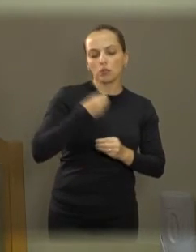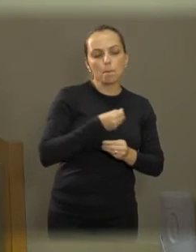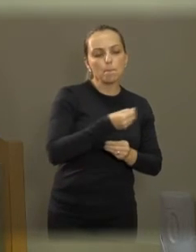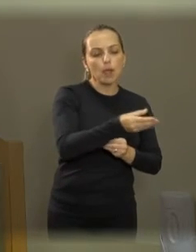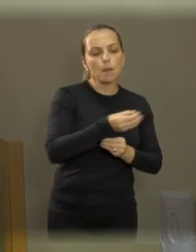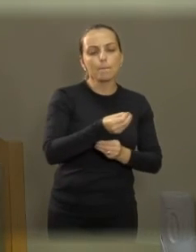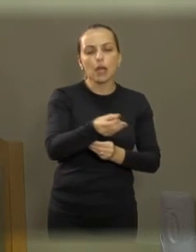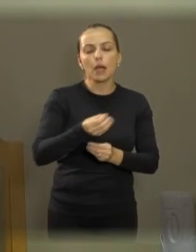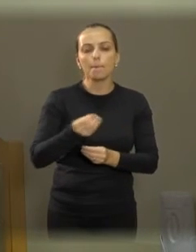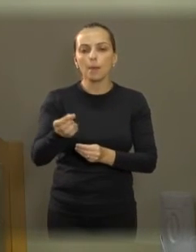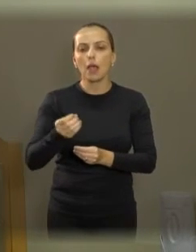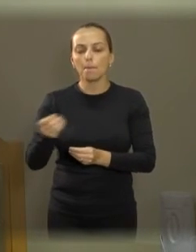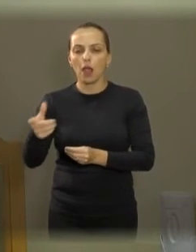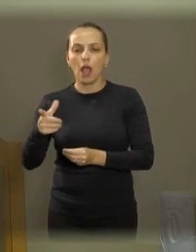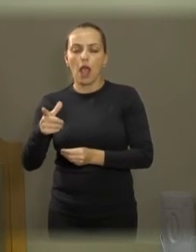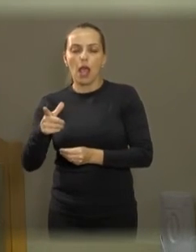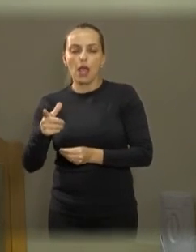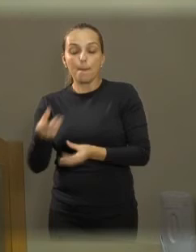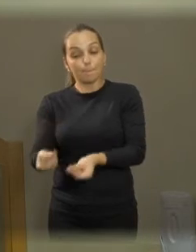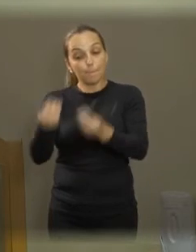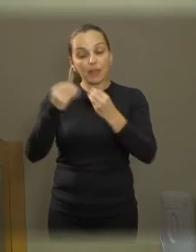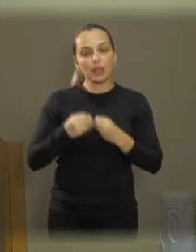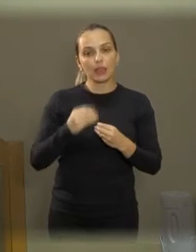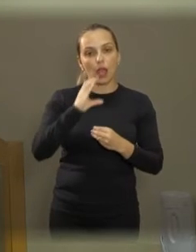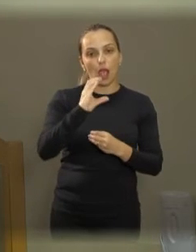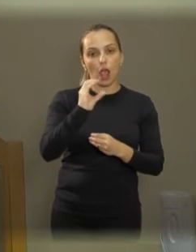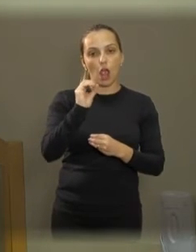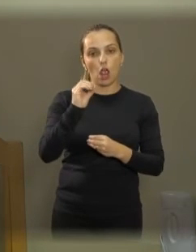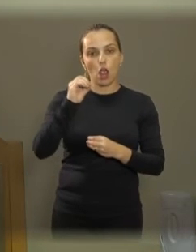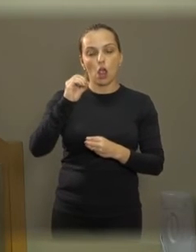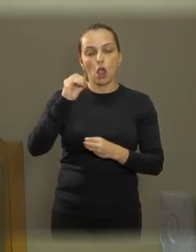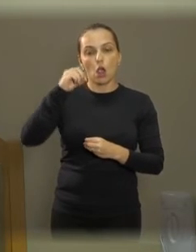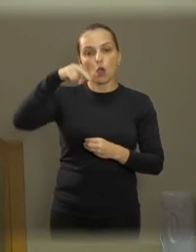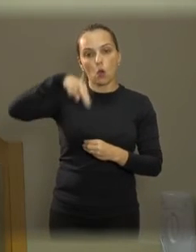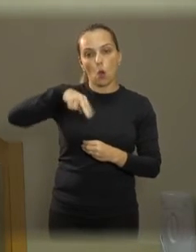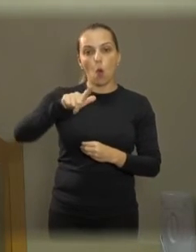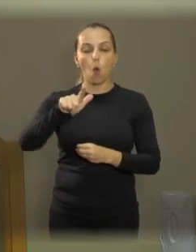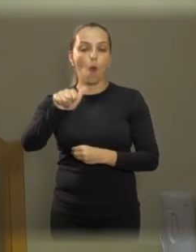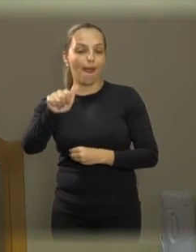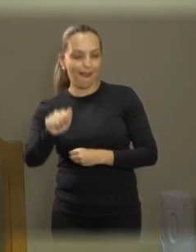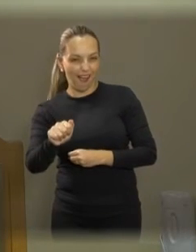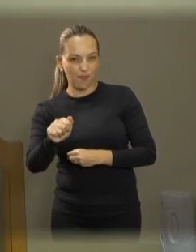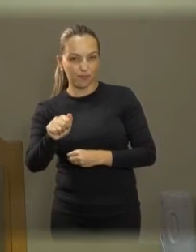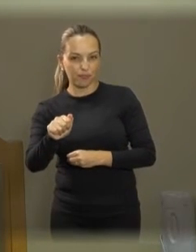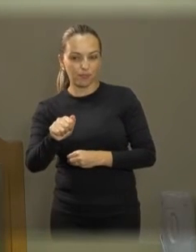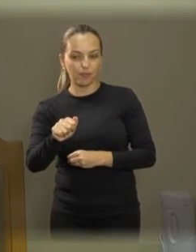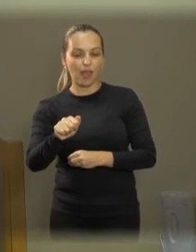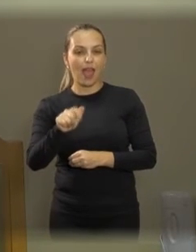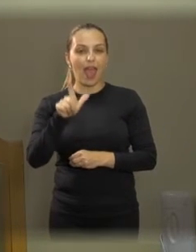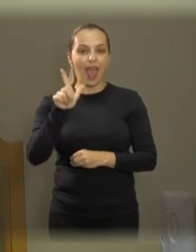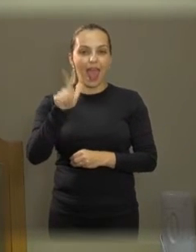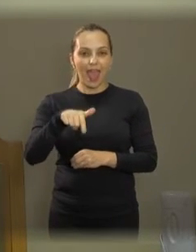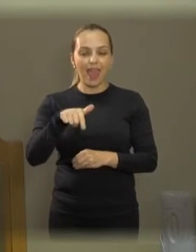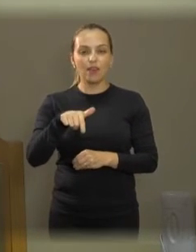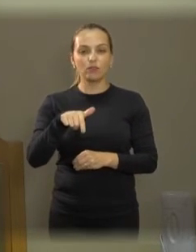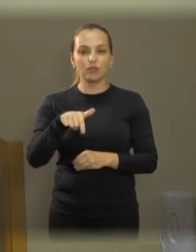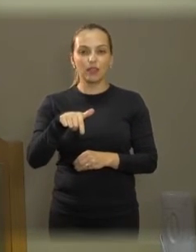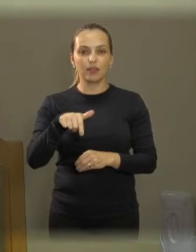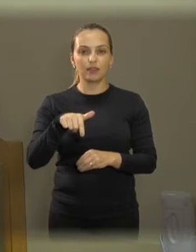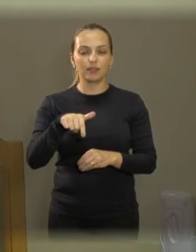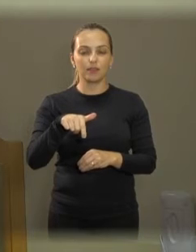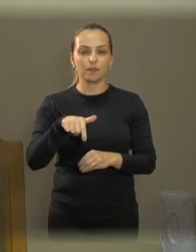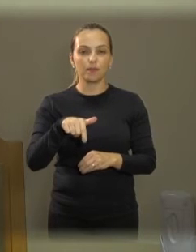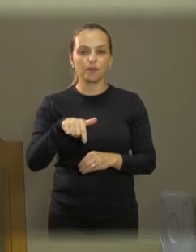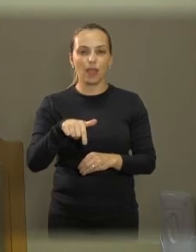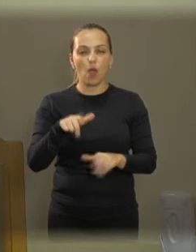conga. A parte de ginástica, nós fazíamos com conga. Conga, para quem não sabe, todo mundo sabe, você não sabe,